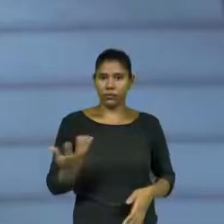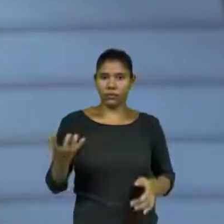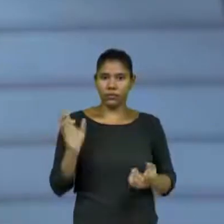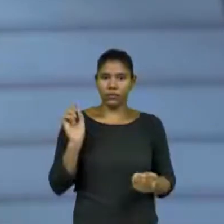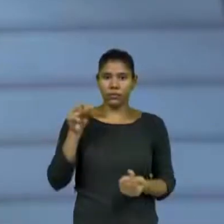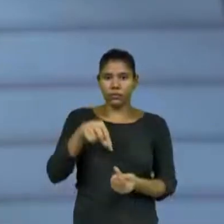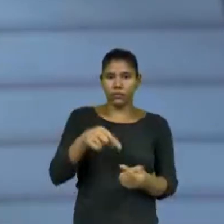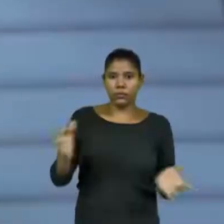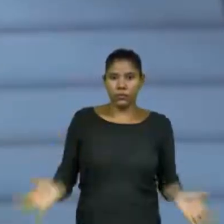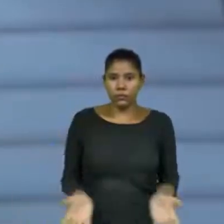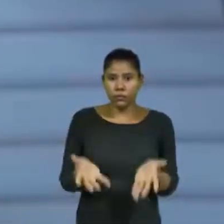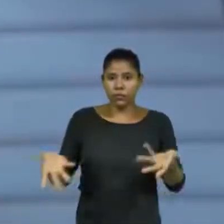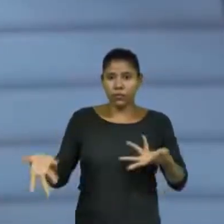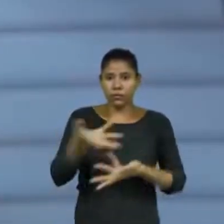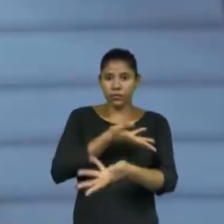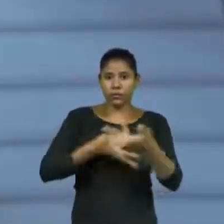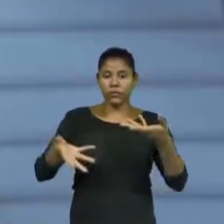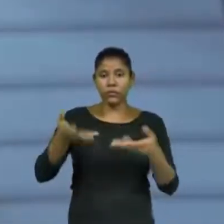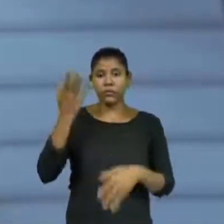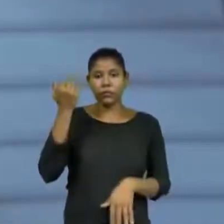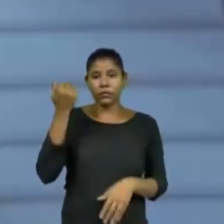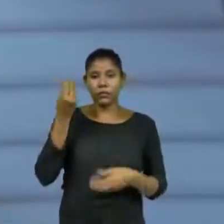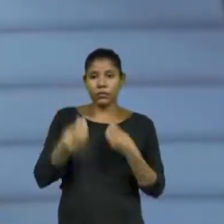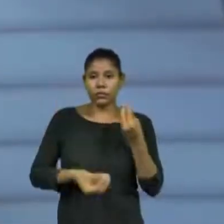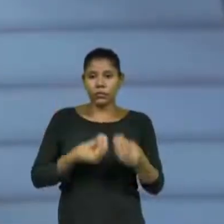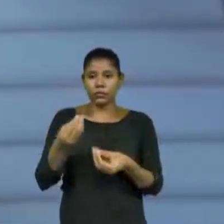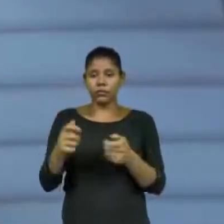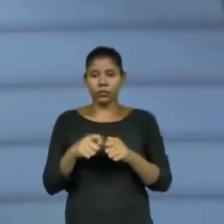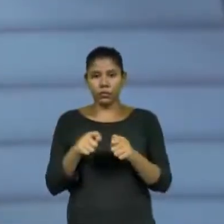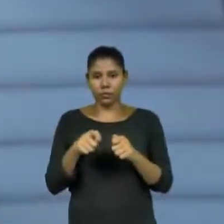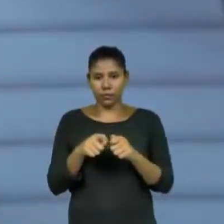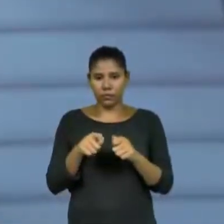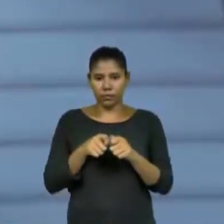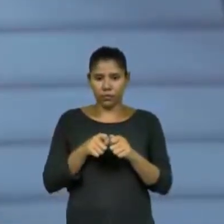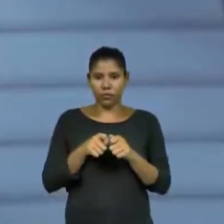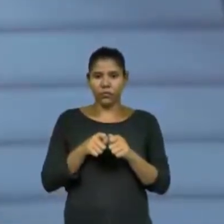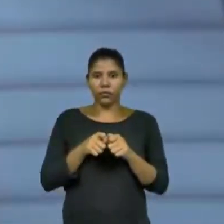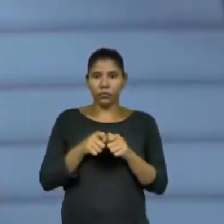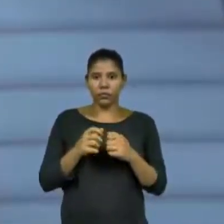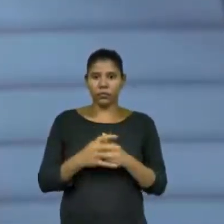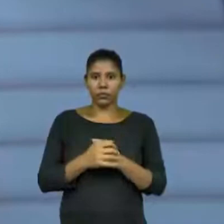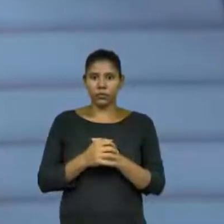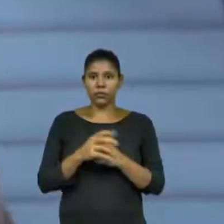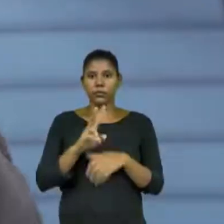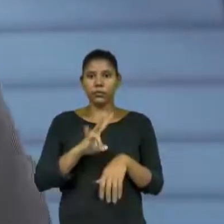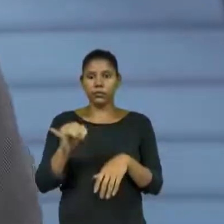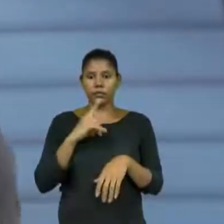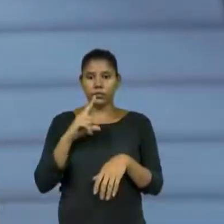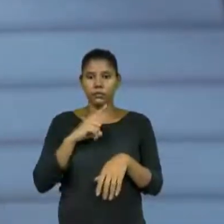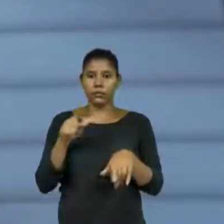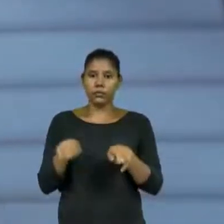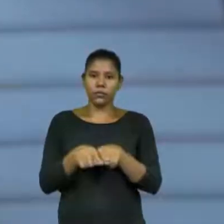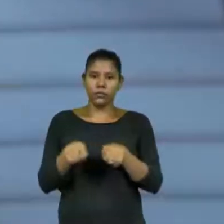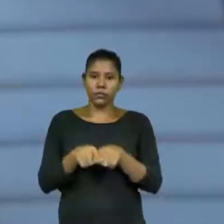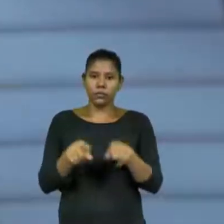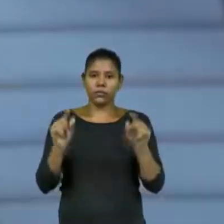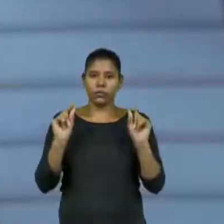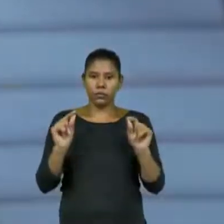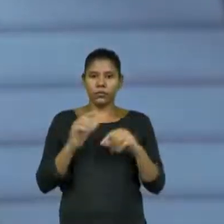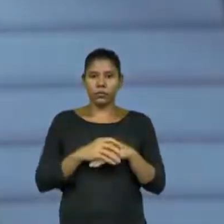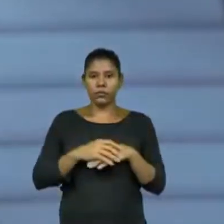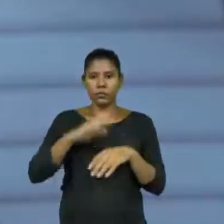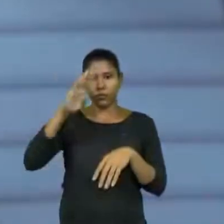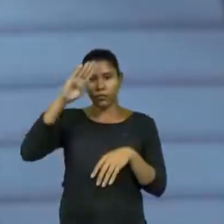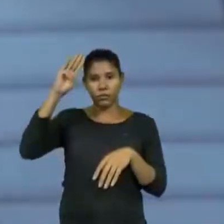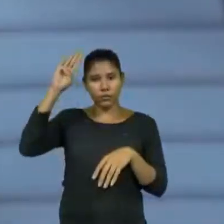essa interação entre eles, que eles sabem como agir, como atuar, como negociar. Vamos ter também na academia